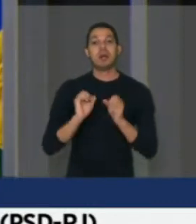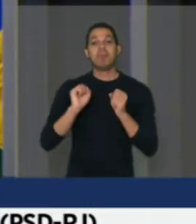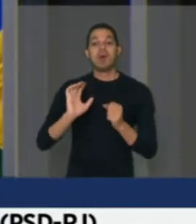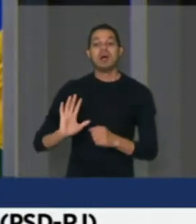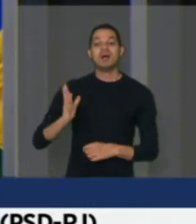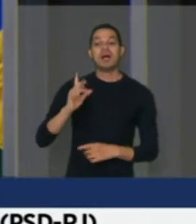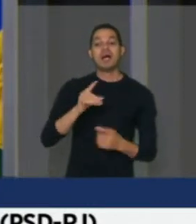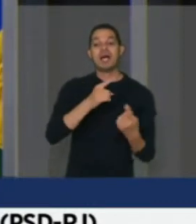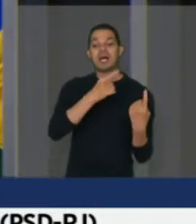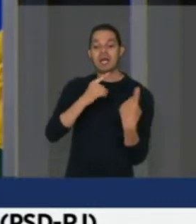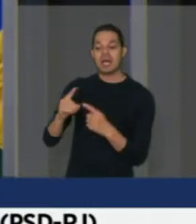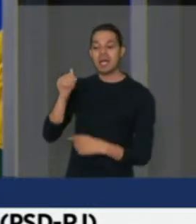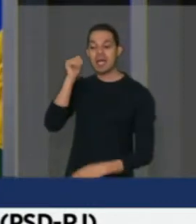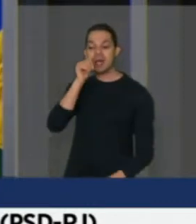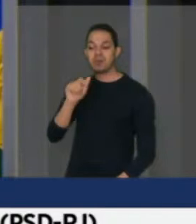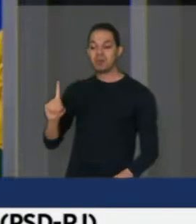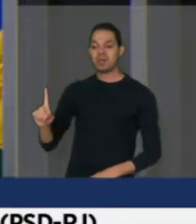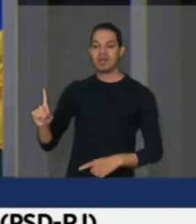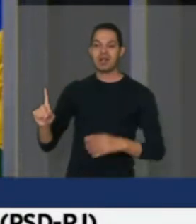atacar uma mulher.